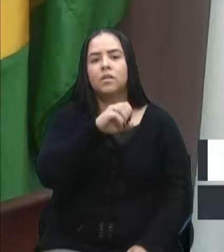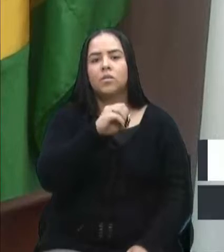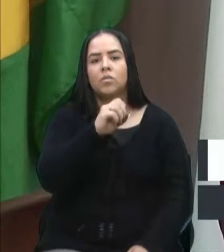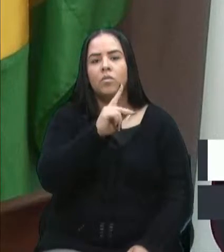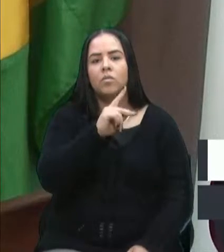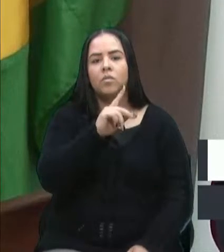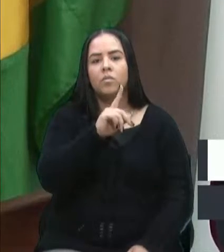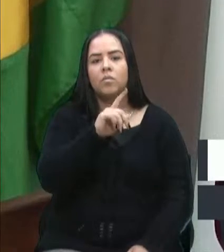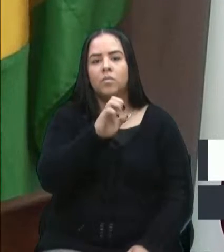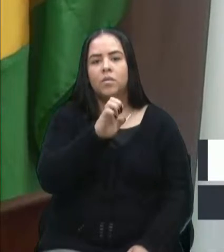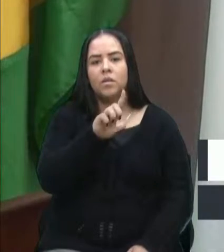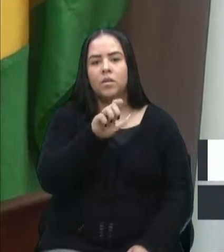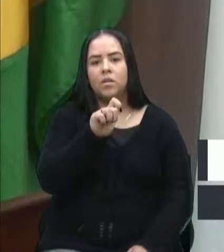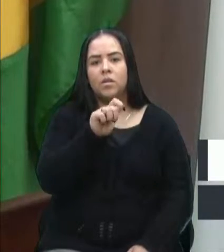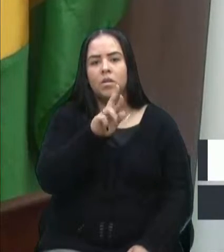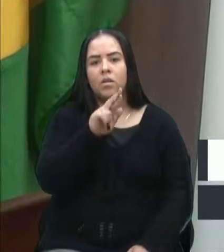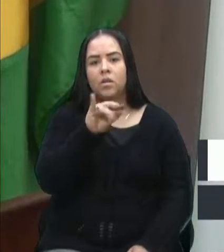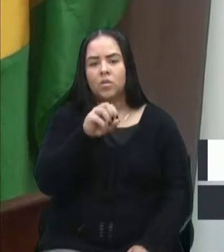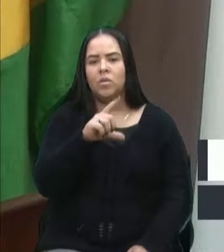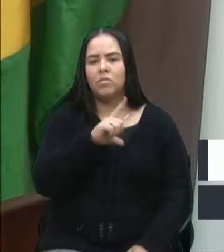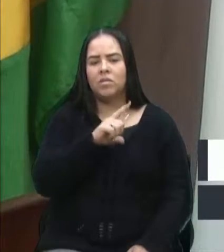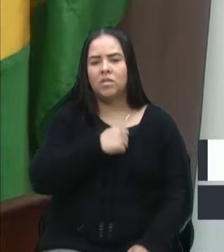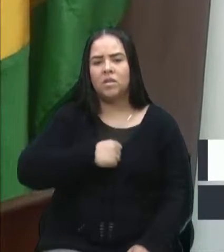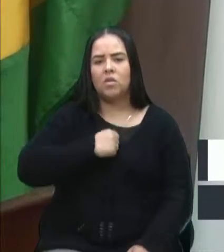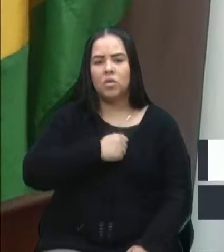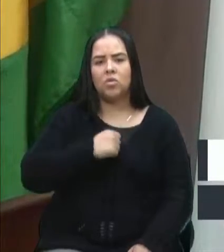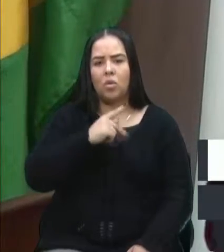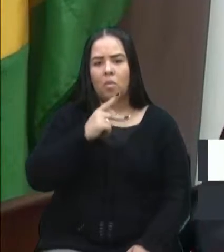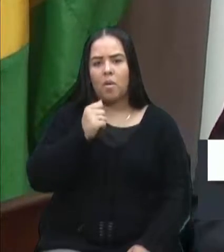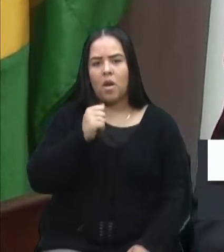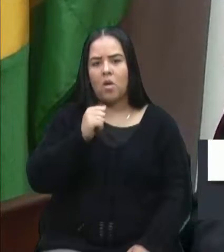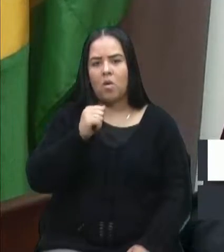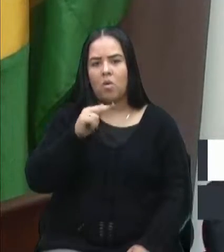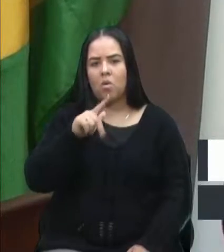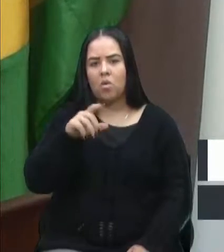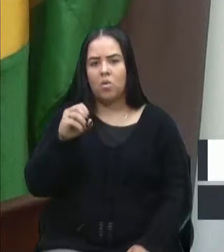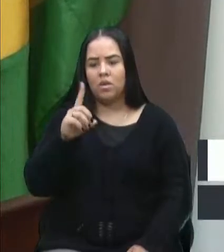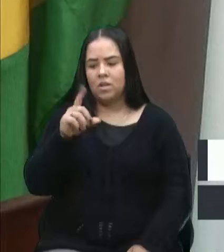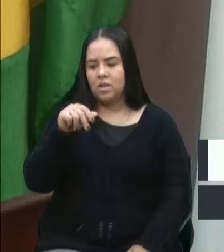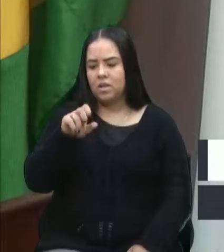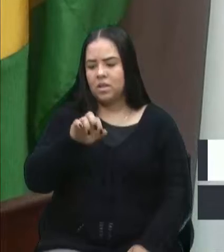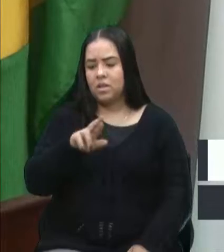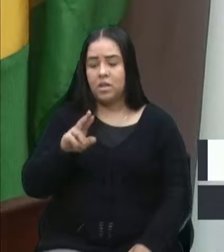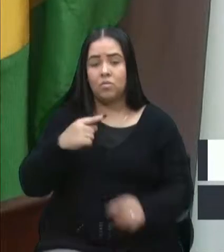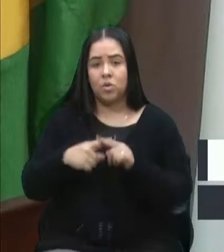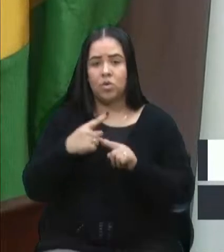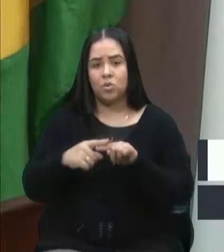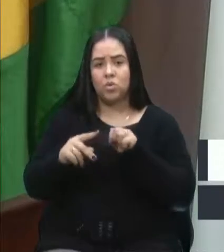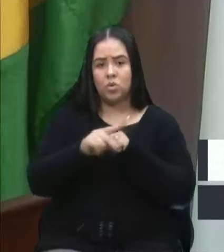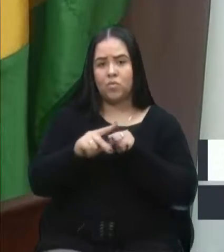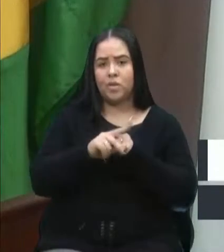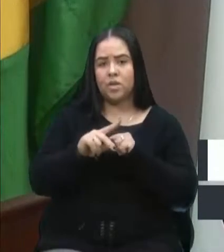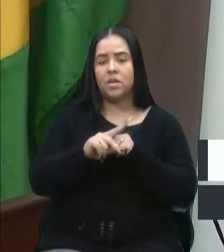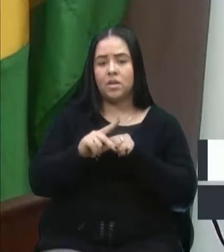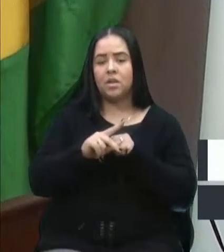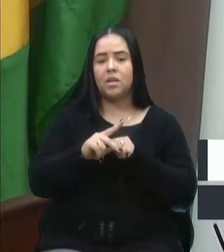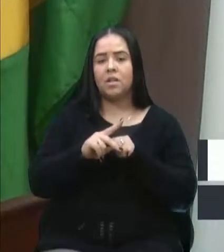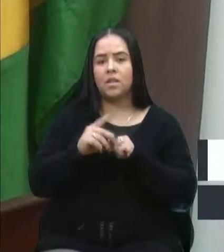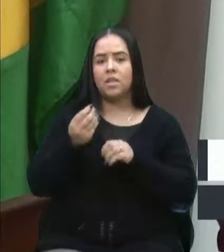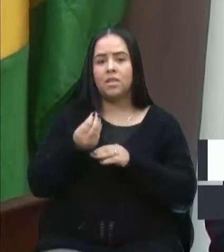Paulo Damer, muita saudade do Paulo Damer. Que o shopping São Pelegrino, numa negociação, doou R$1